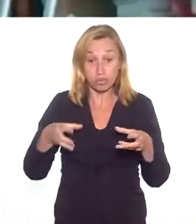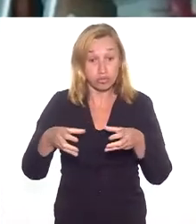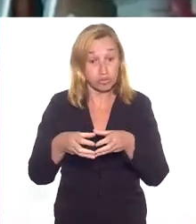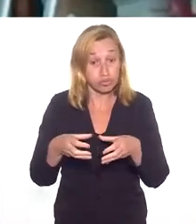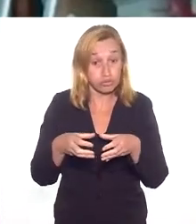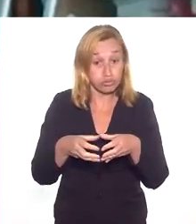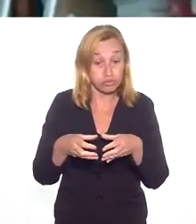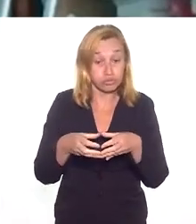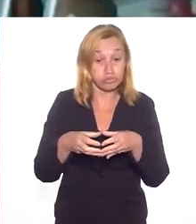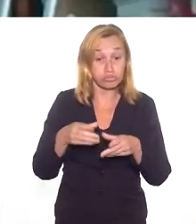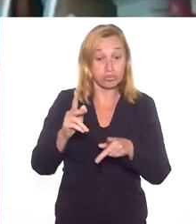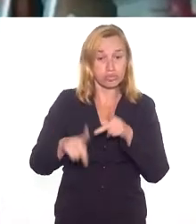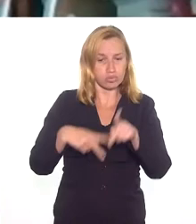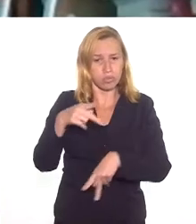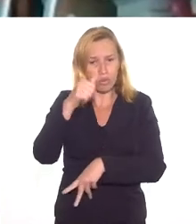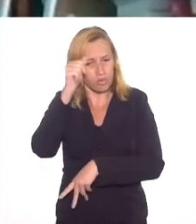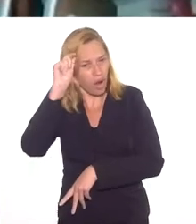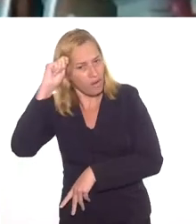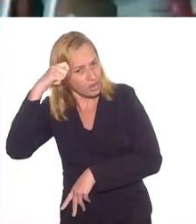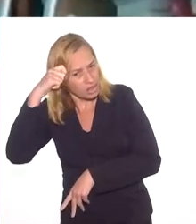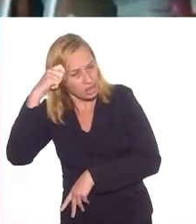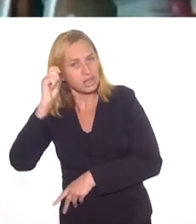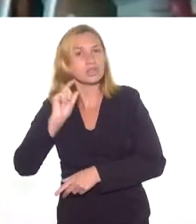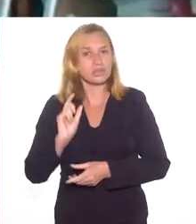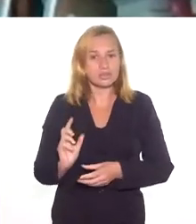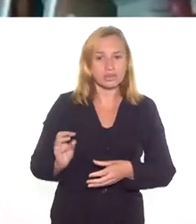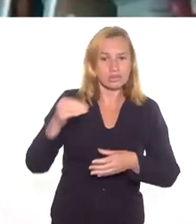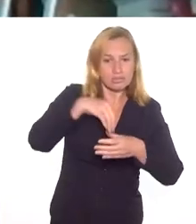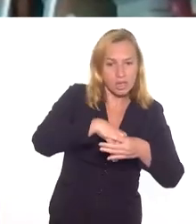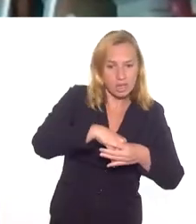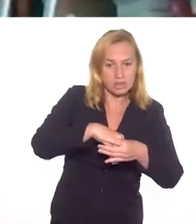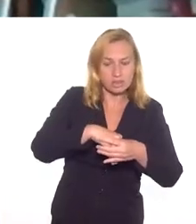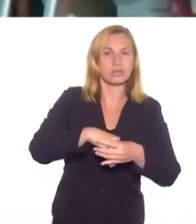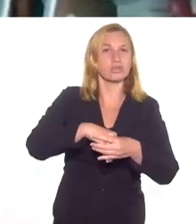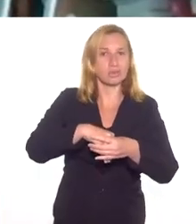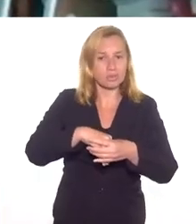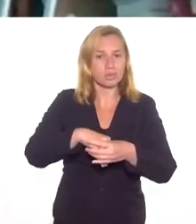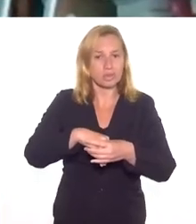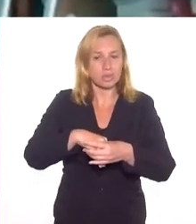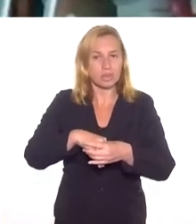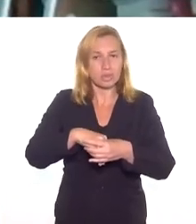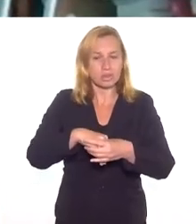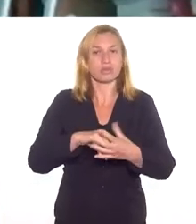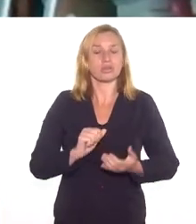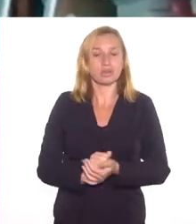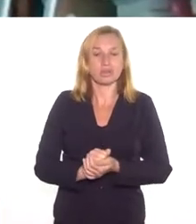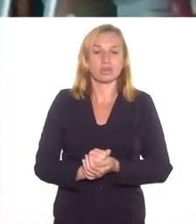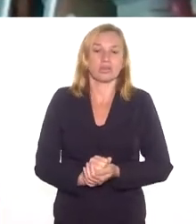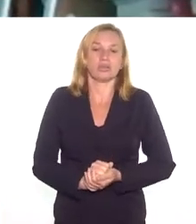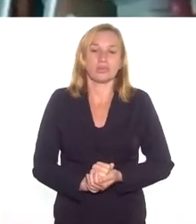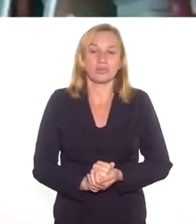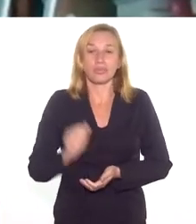forte contingente de africano que tem migrado recentemente